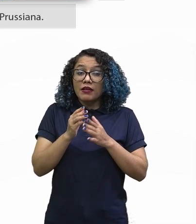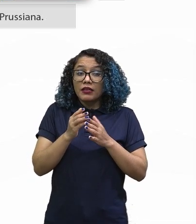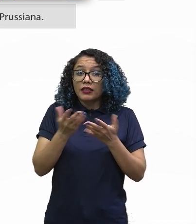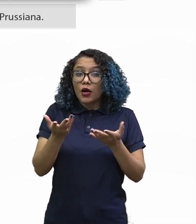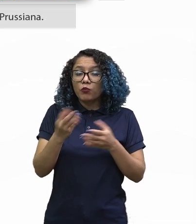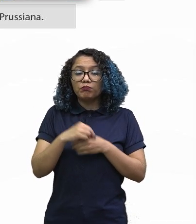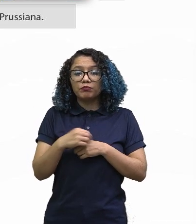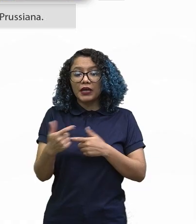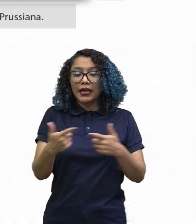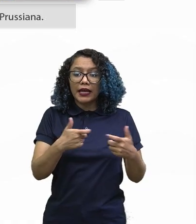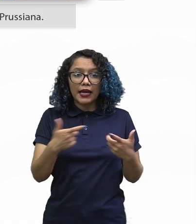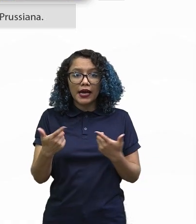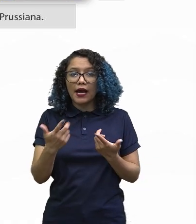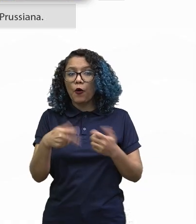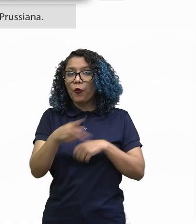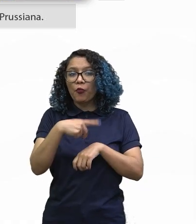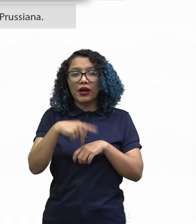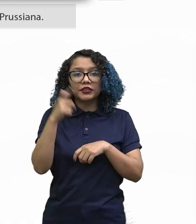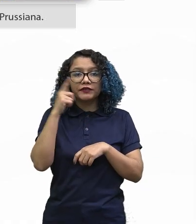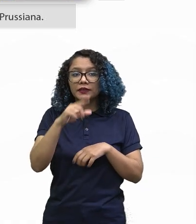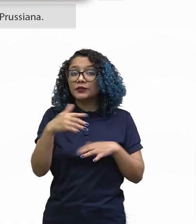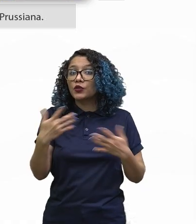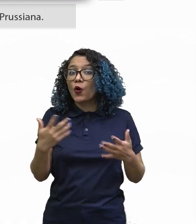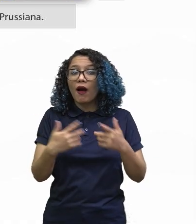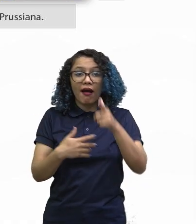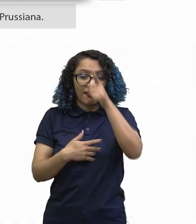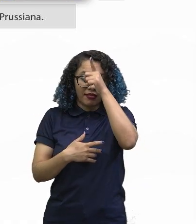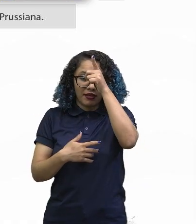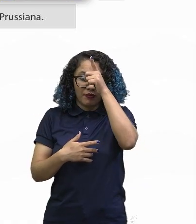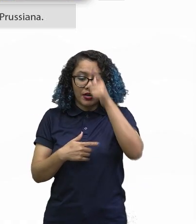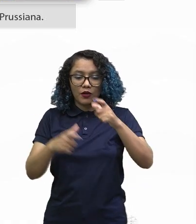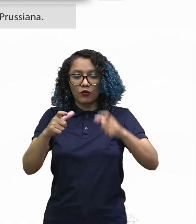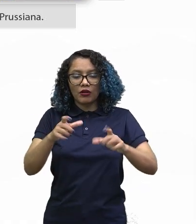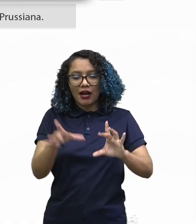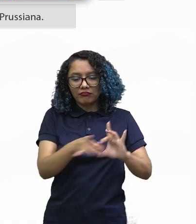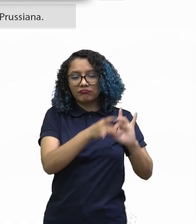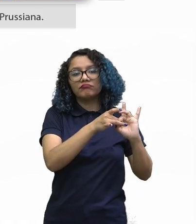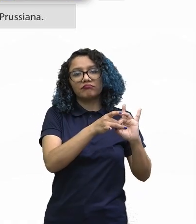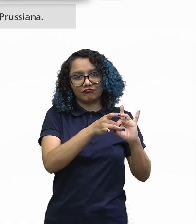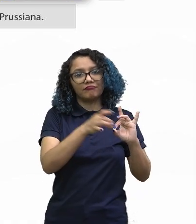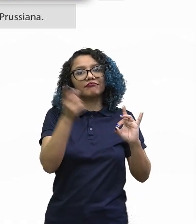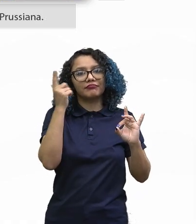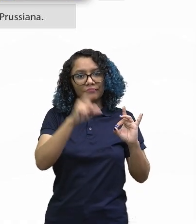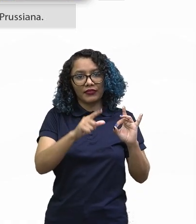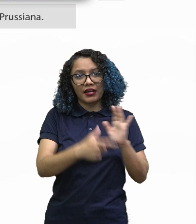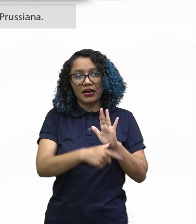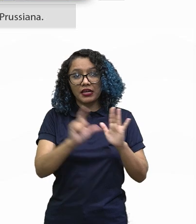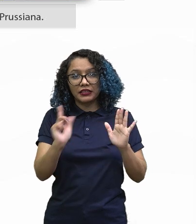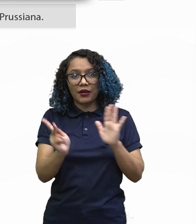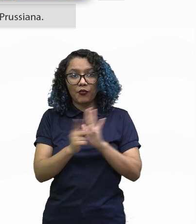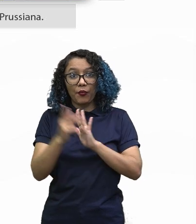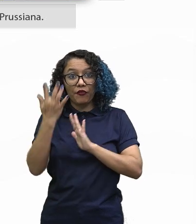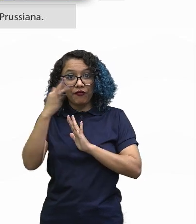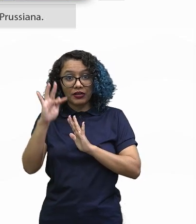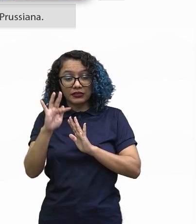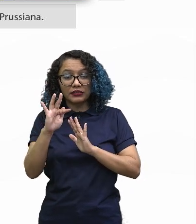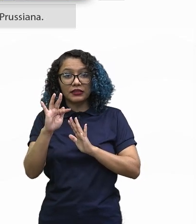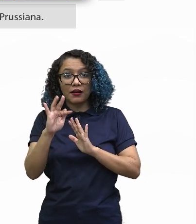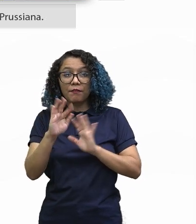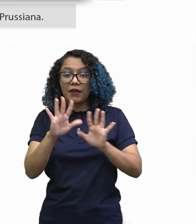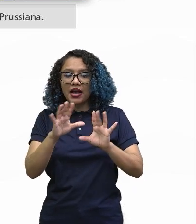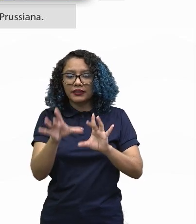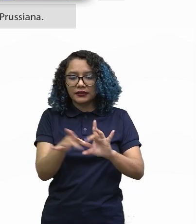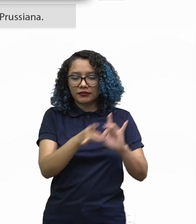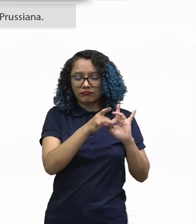alemã, né? A Alemanha consegue anexar esse território, que anteriormente era da França, através